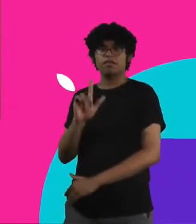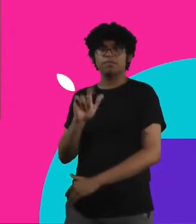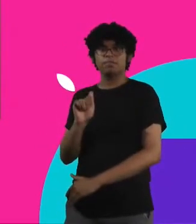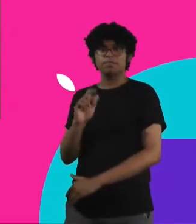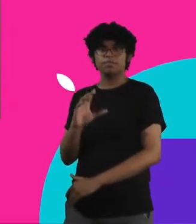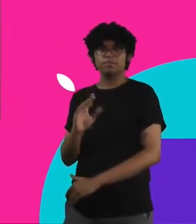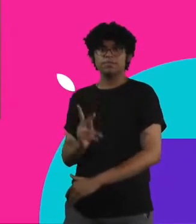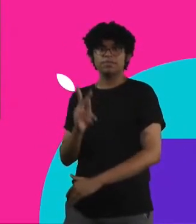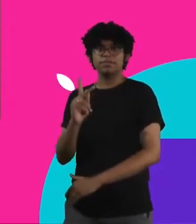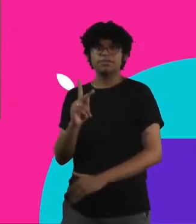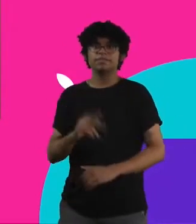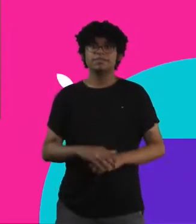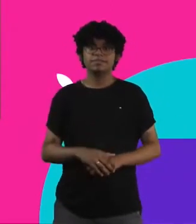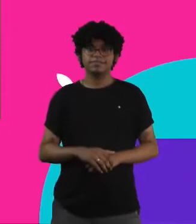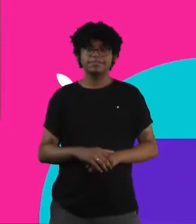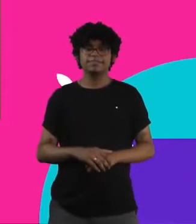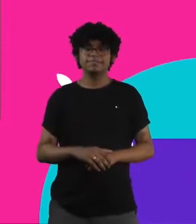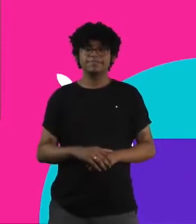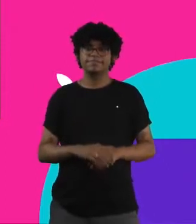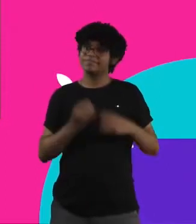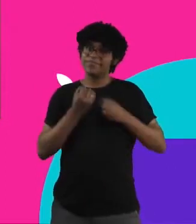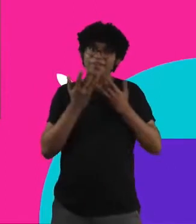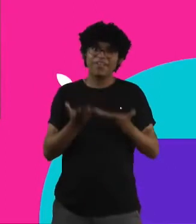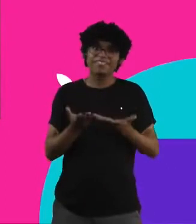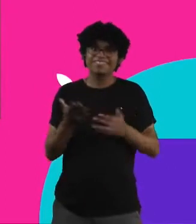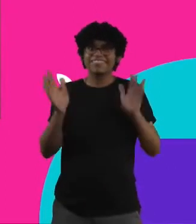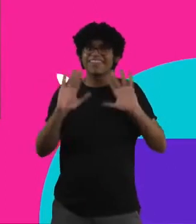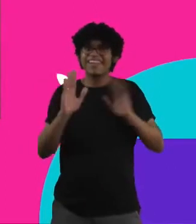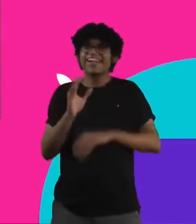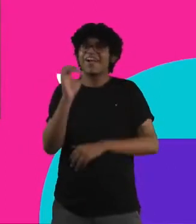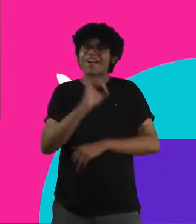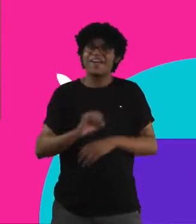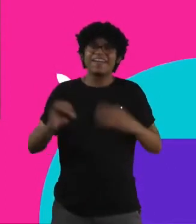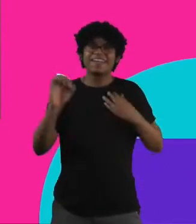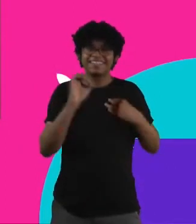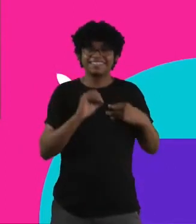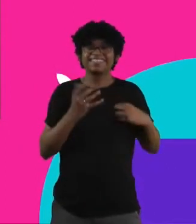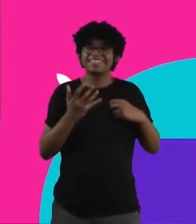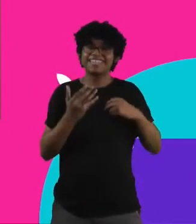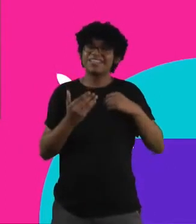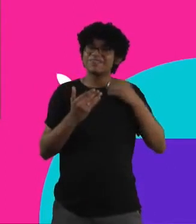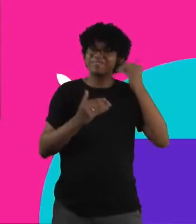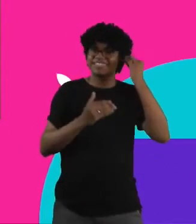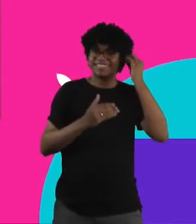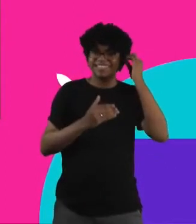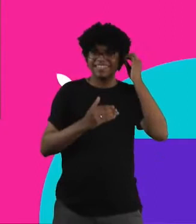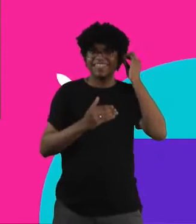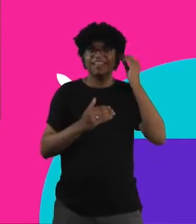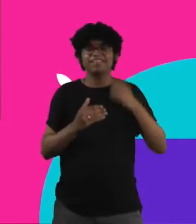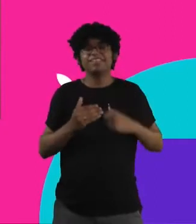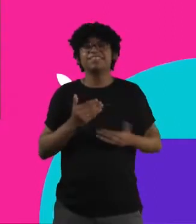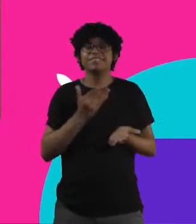pessoal. sobre o seu projeto, tudo bem? Tudo ótimo. Bom, quero começar agradecendo pelo